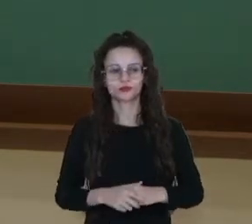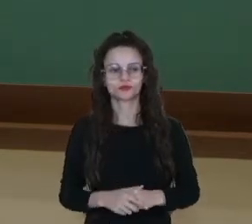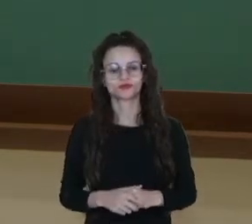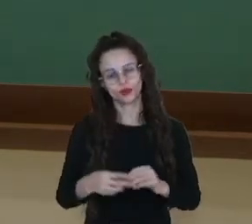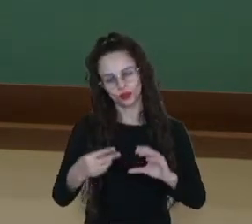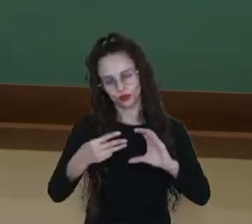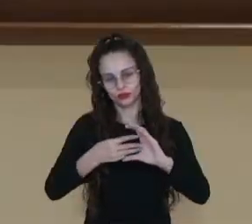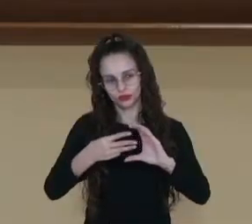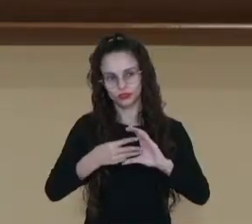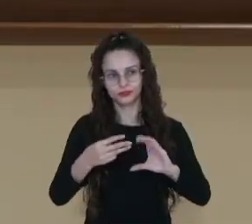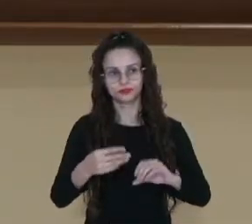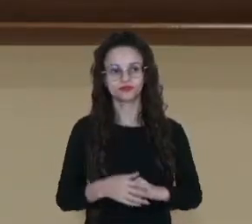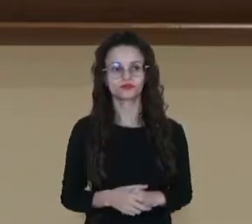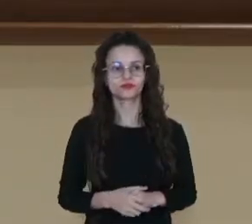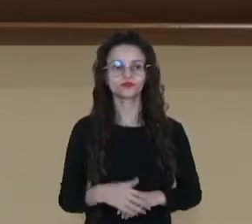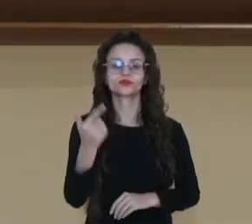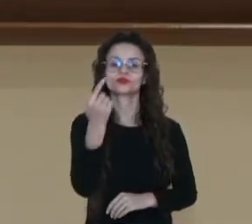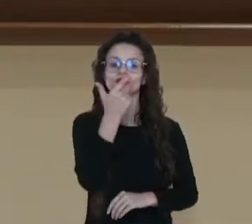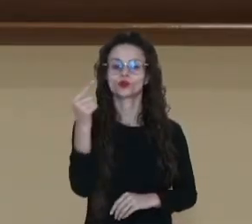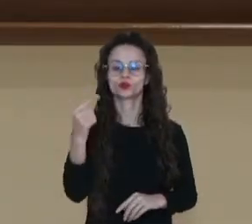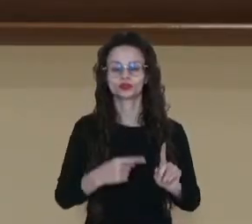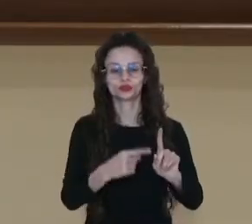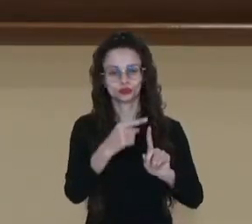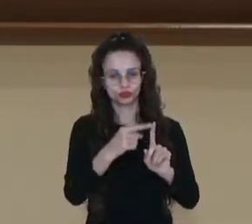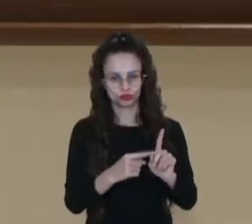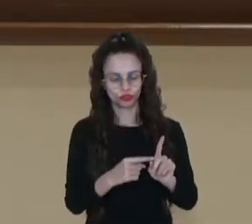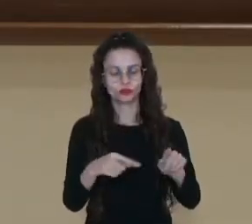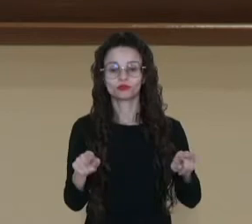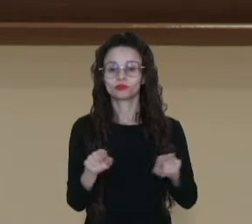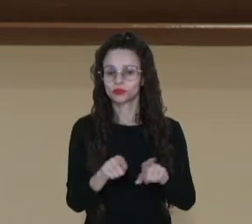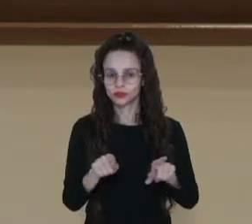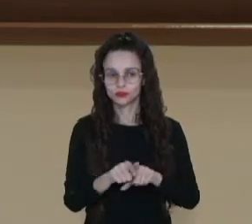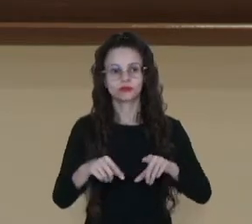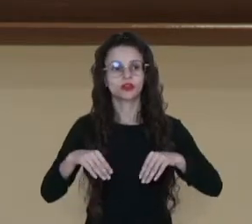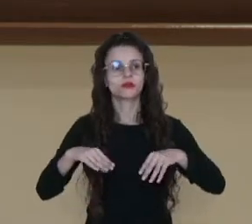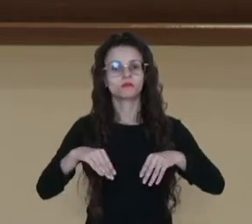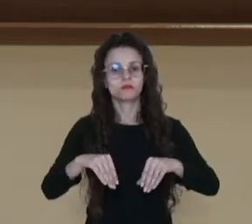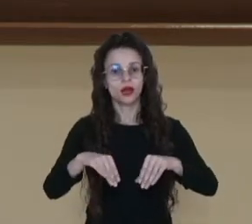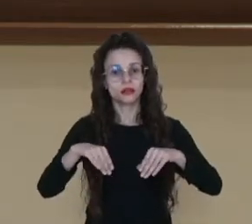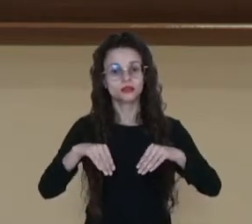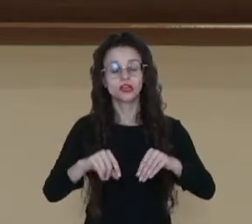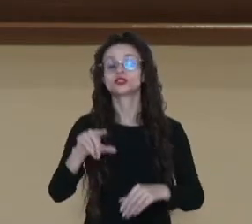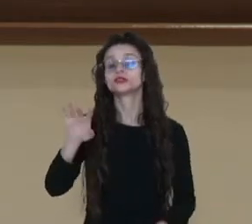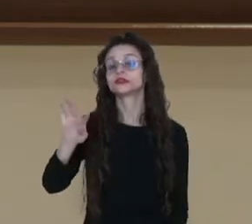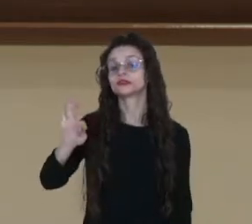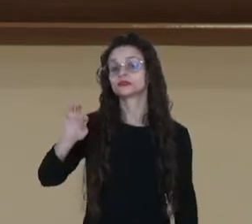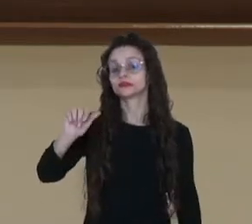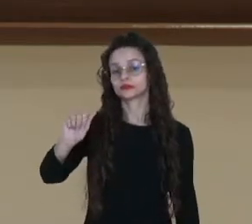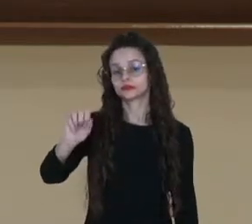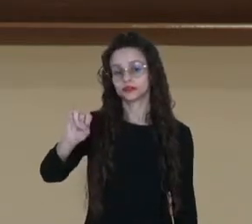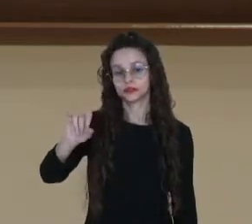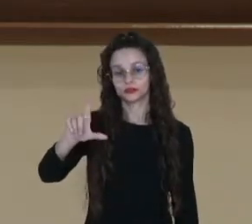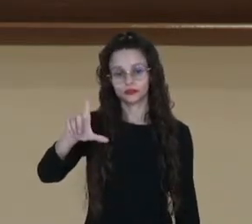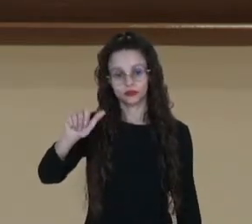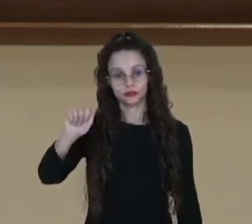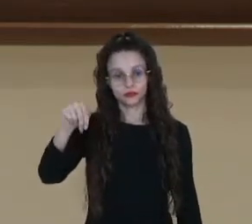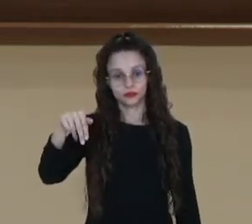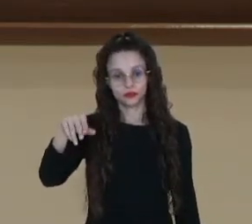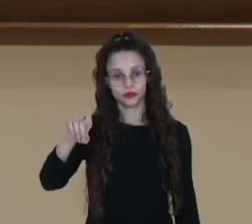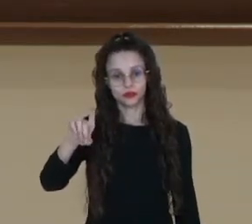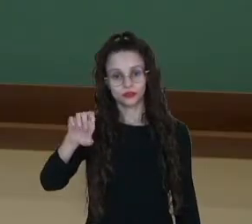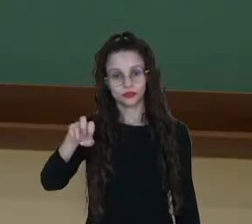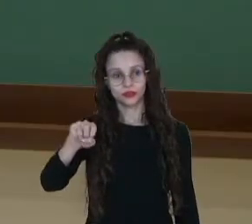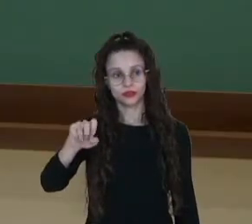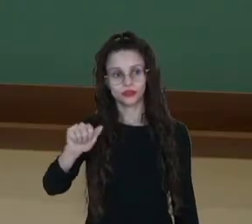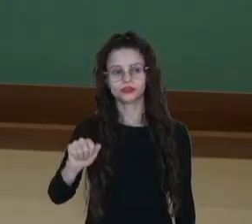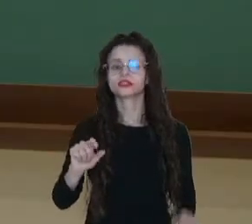células. Outro tipo de massagem também muito utilizada é a massagem tailandesa, né? E o